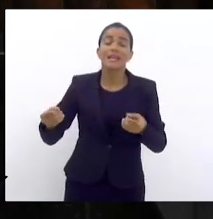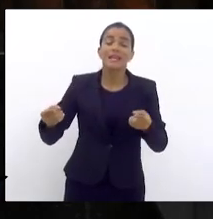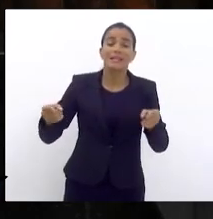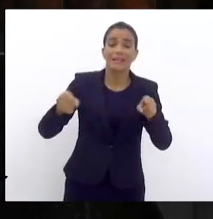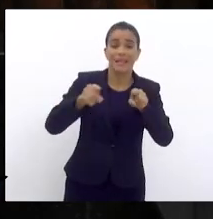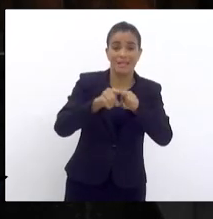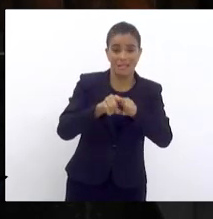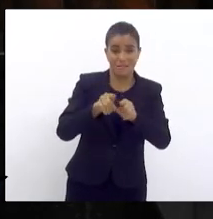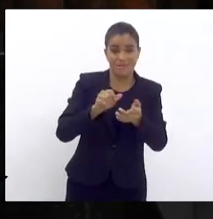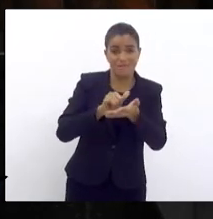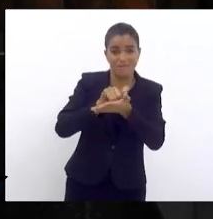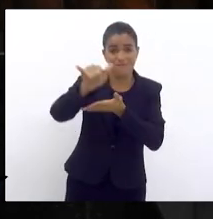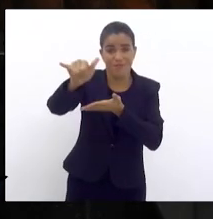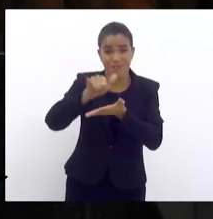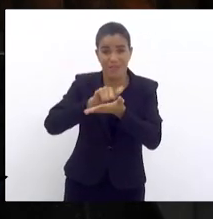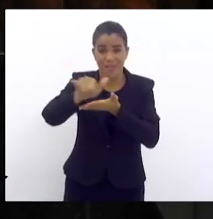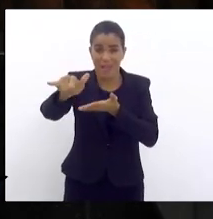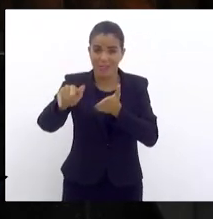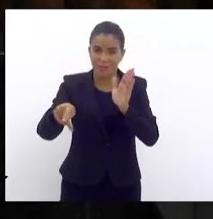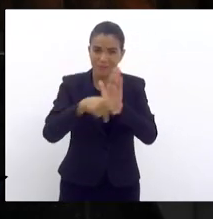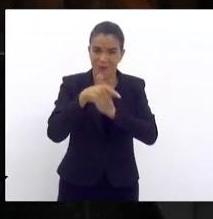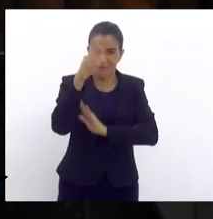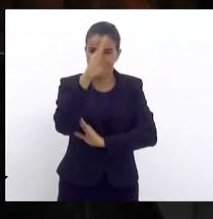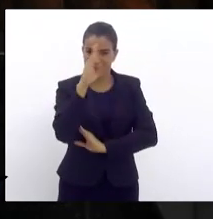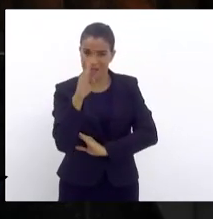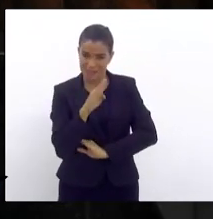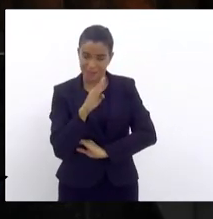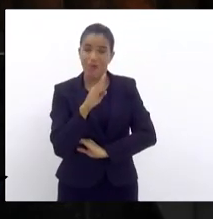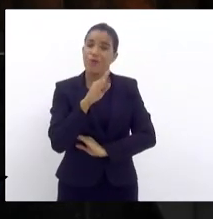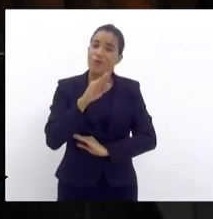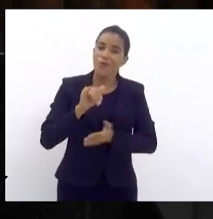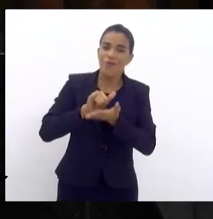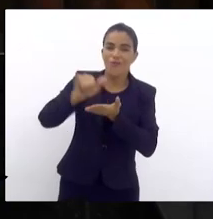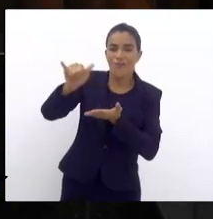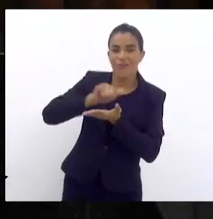viagens domésticas com viagens internacionais